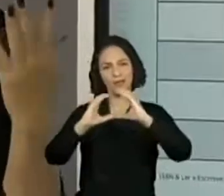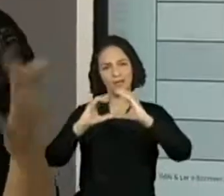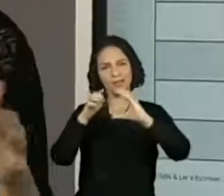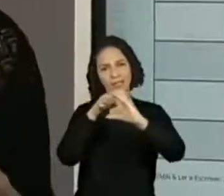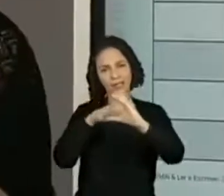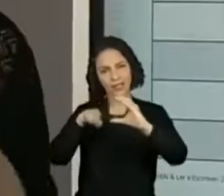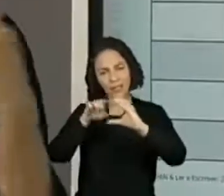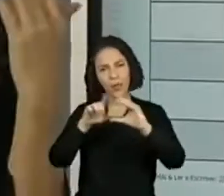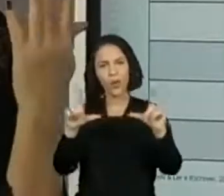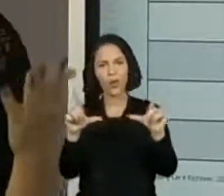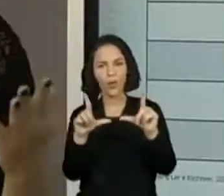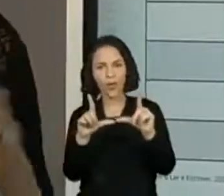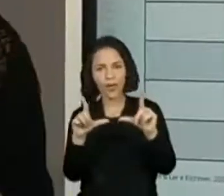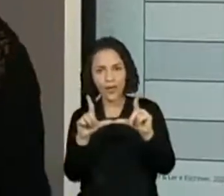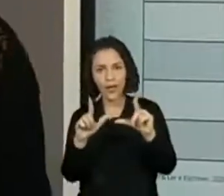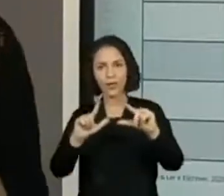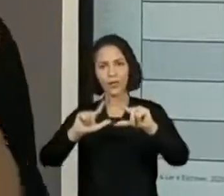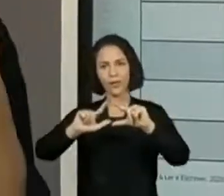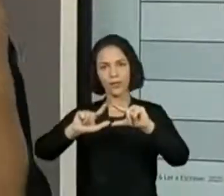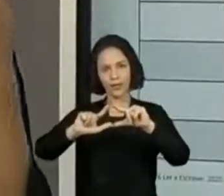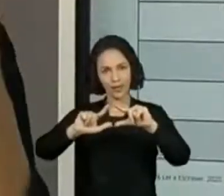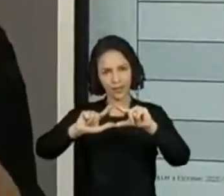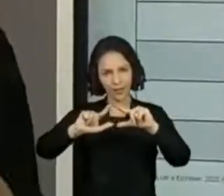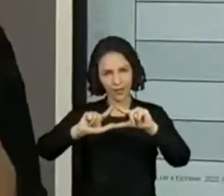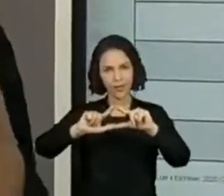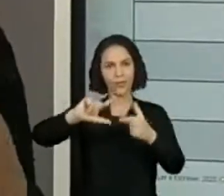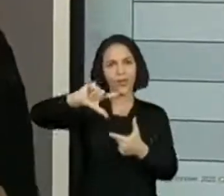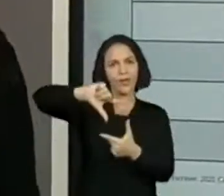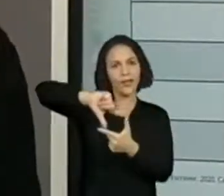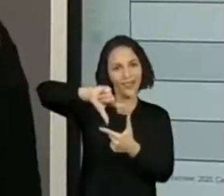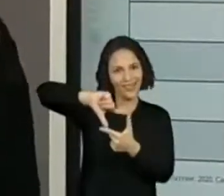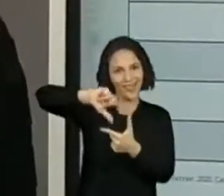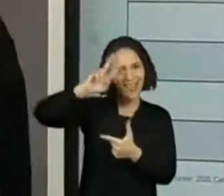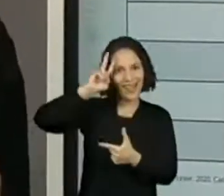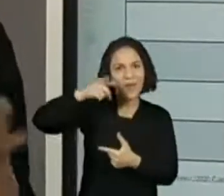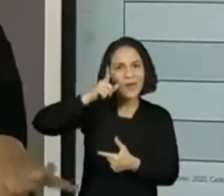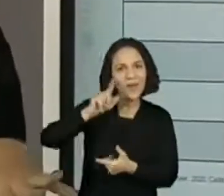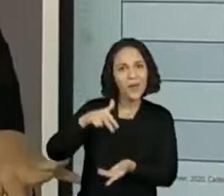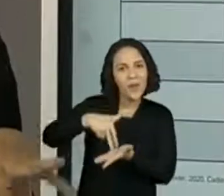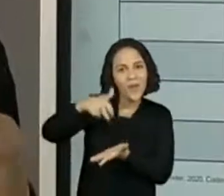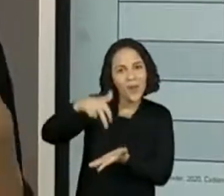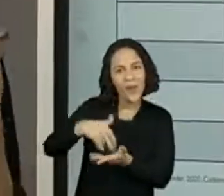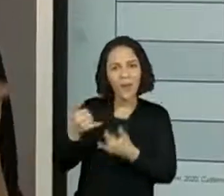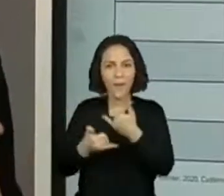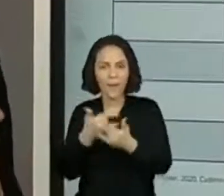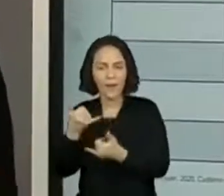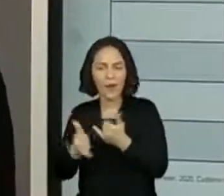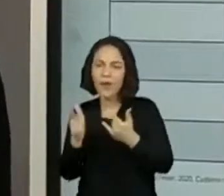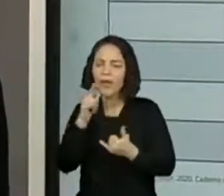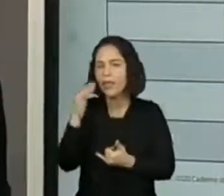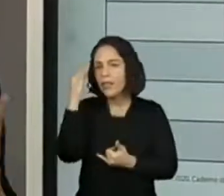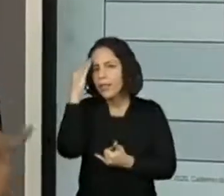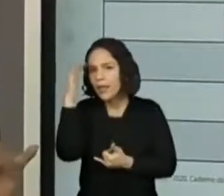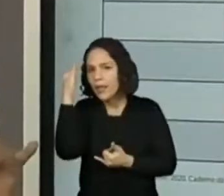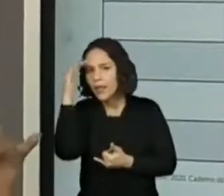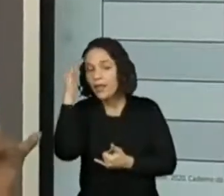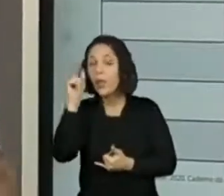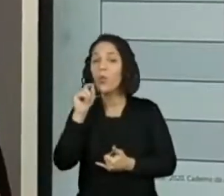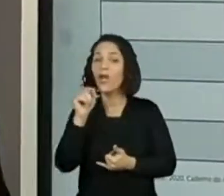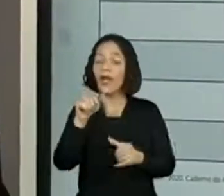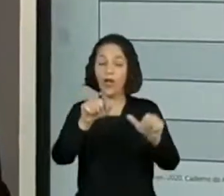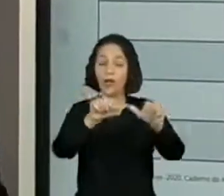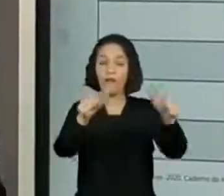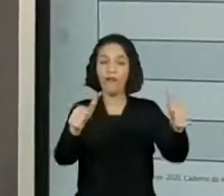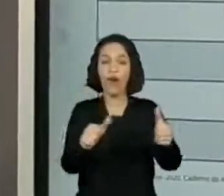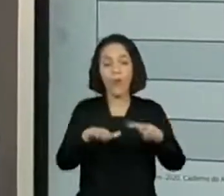o triângulo, o retângulo. A gente pulou, brincou, para realmente entender ali as figuras